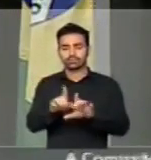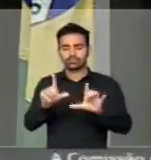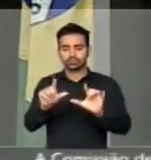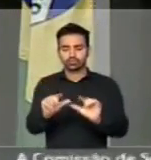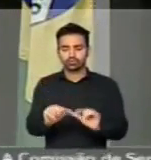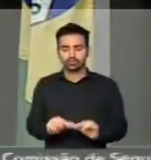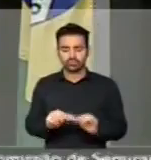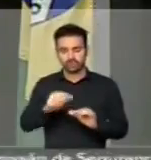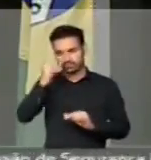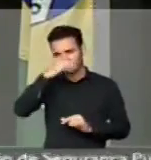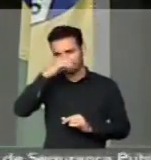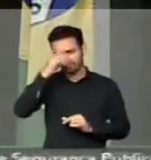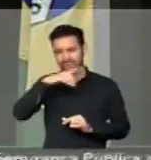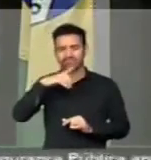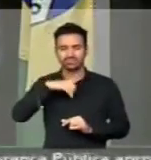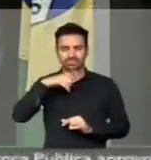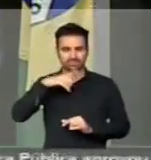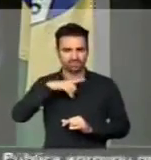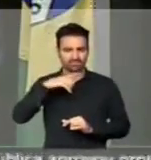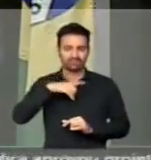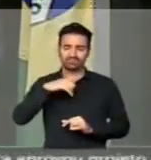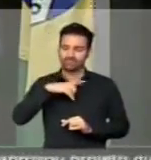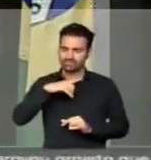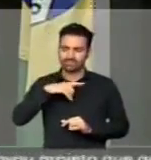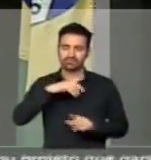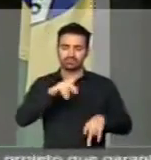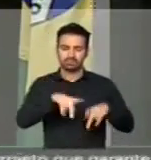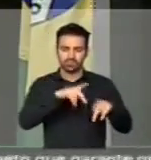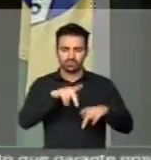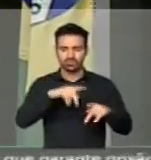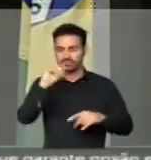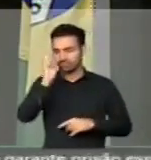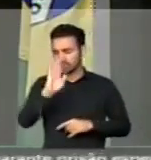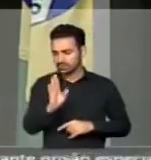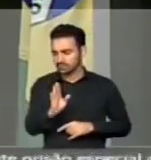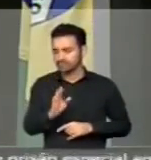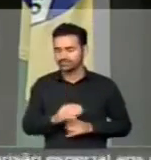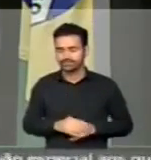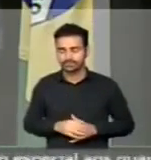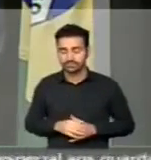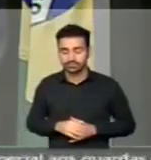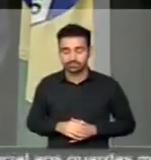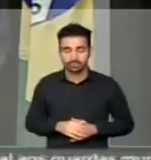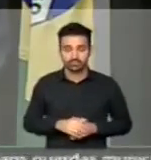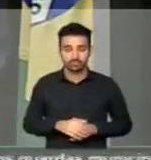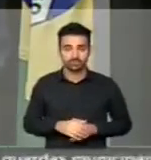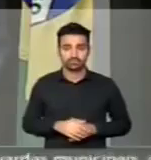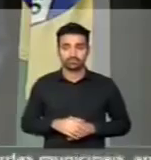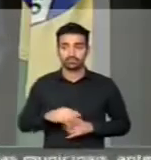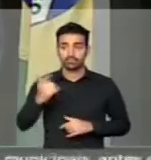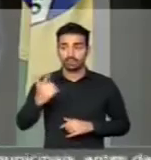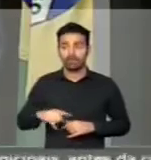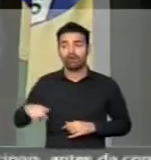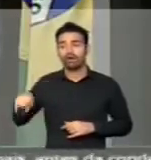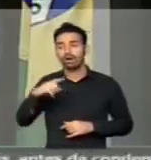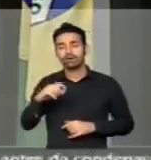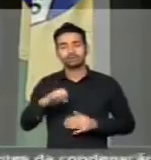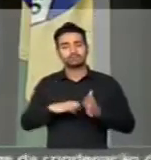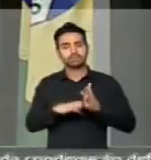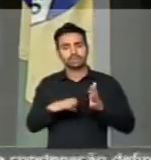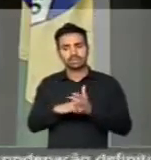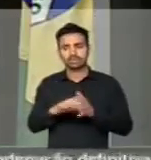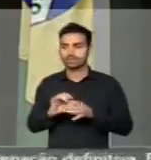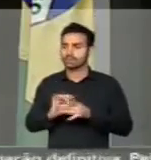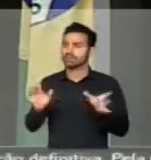abismo que ainda separa grande parte da população brasileira. Que libere as forças produtivas para que